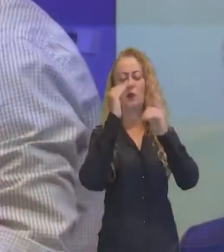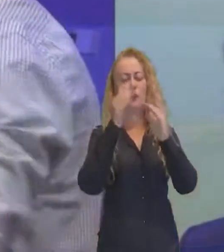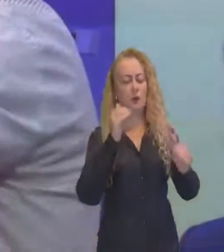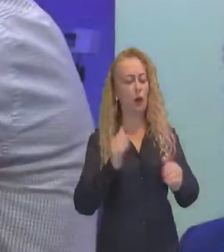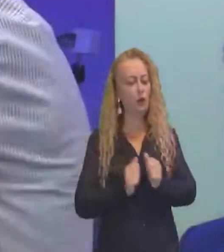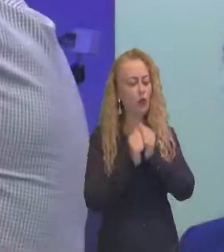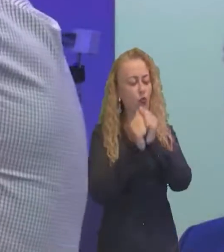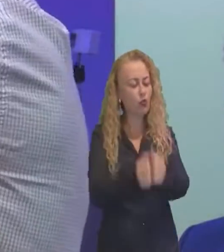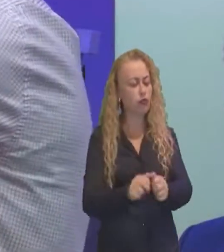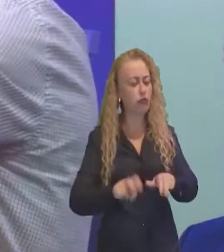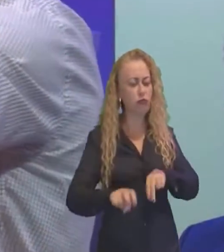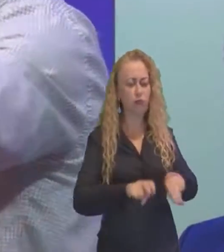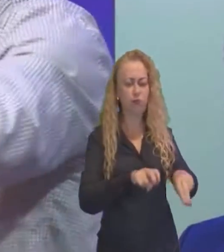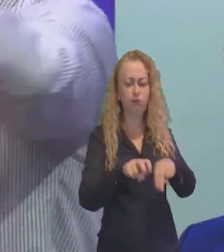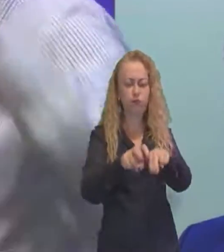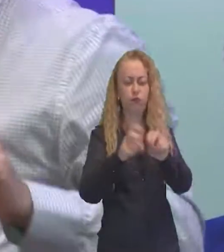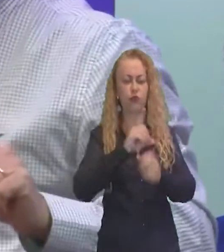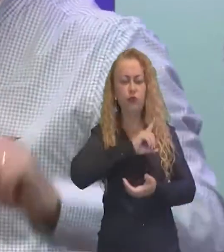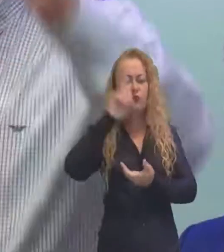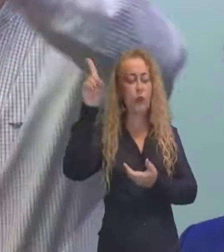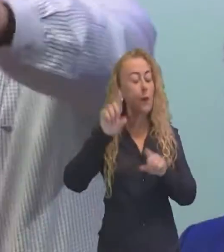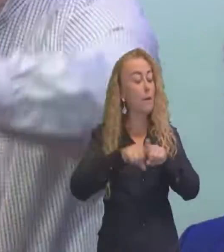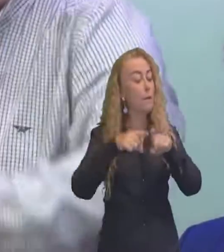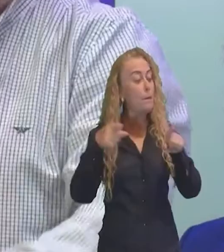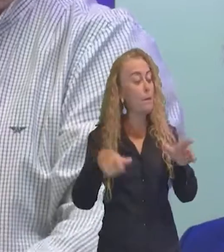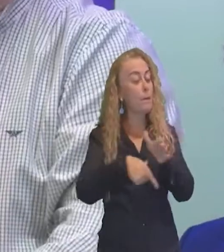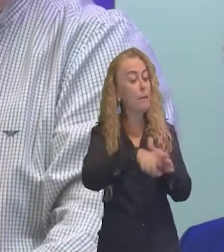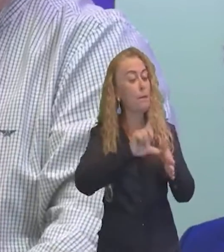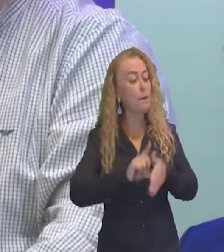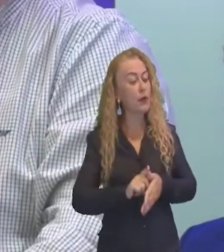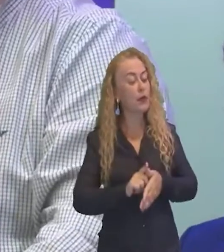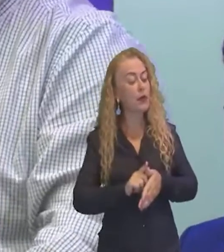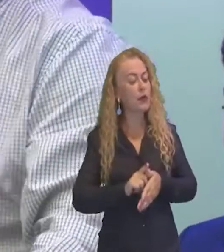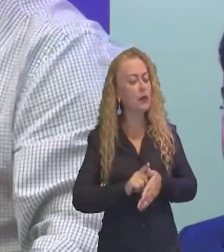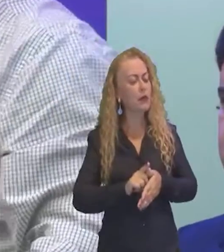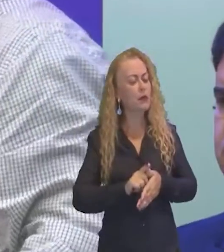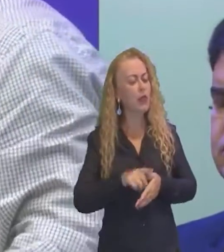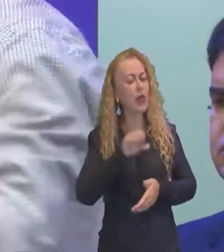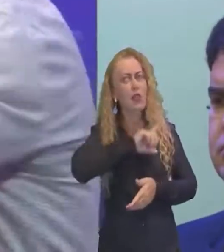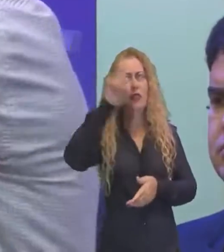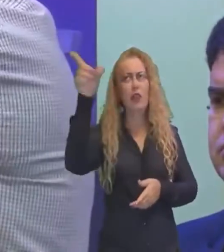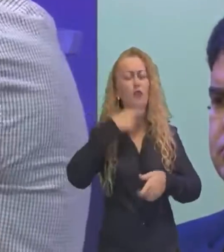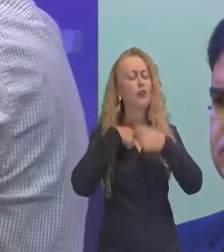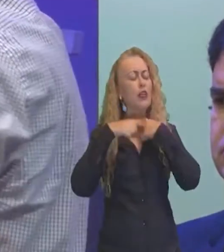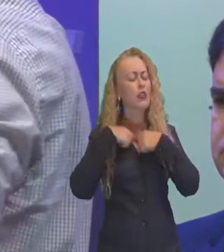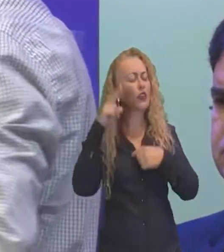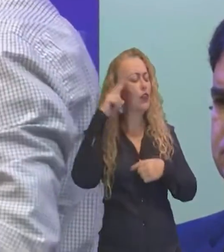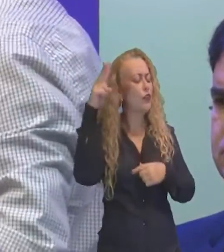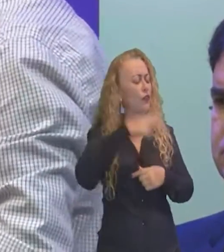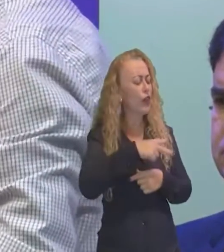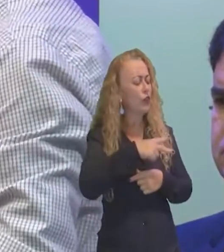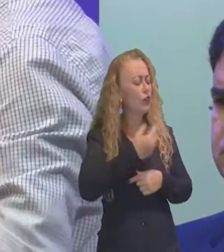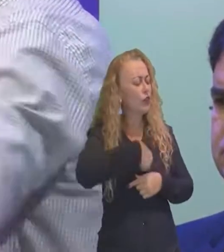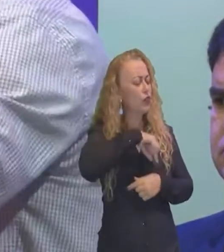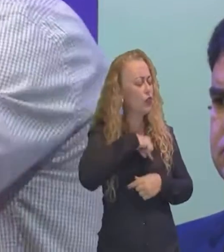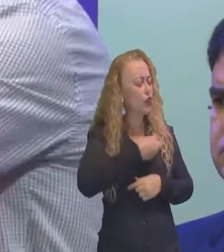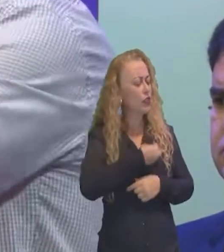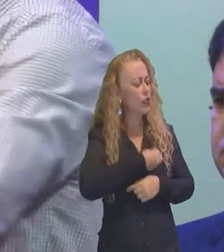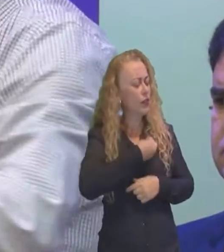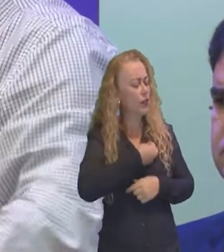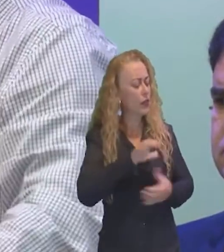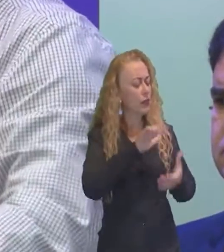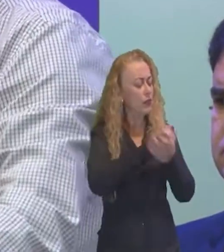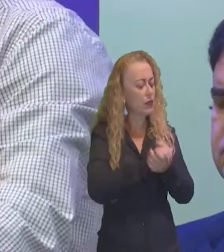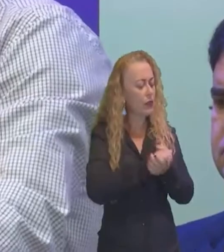caminha. Mas Deus deseja ver isso antes em nosso casamento, em nossa vida conjugal, em